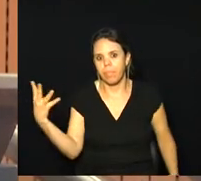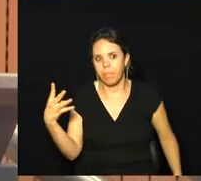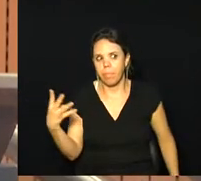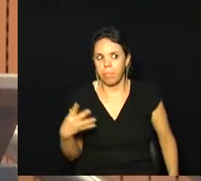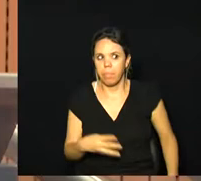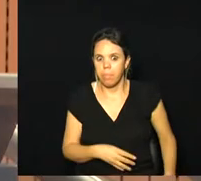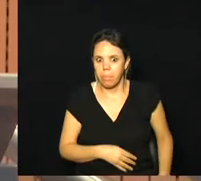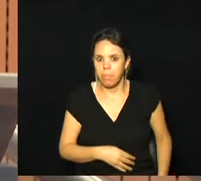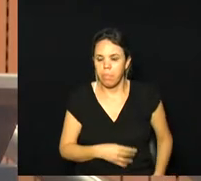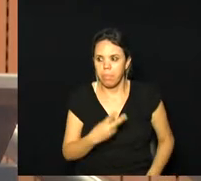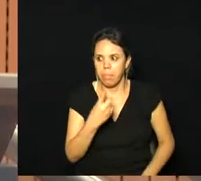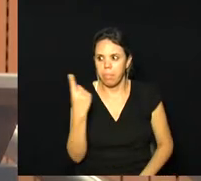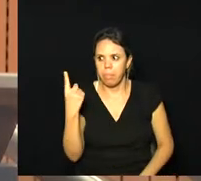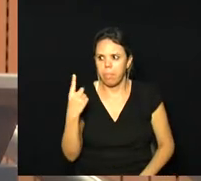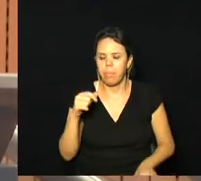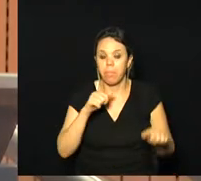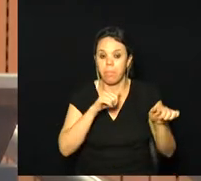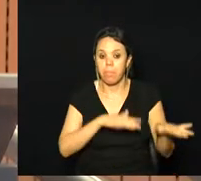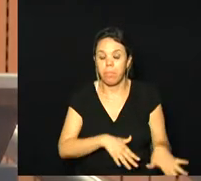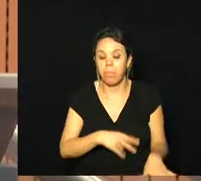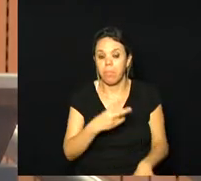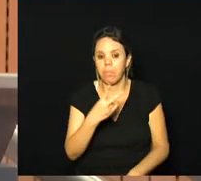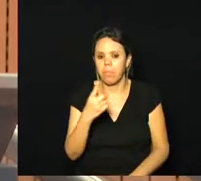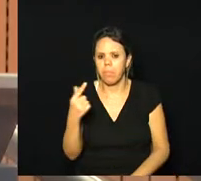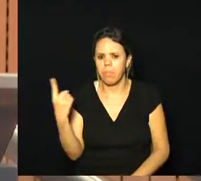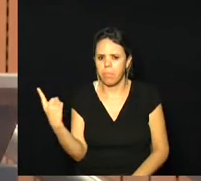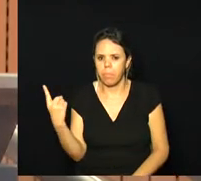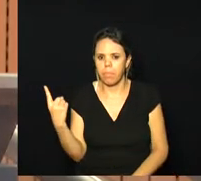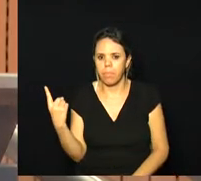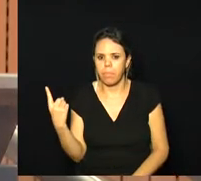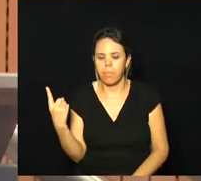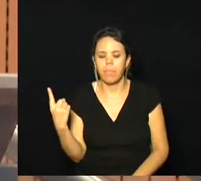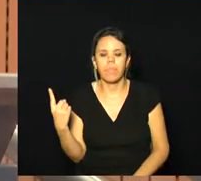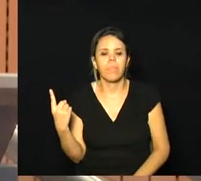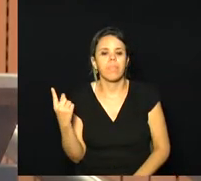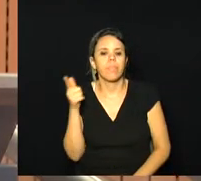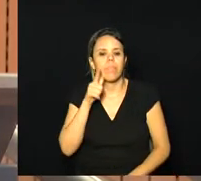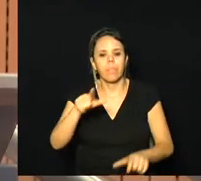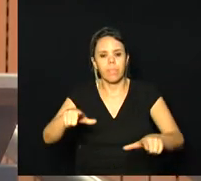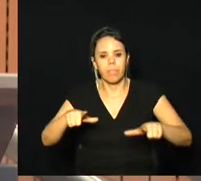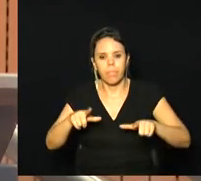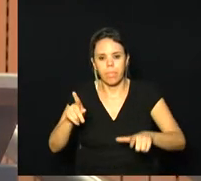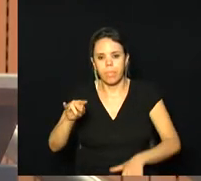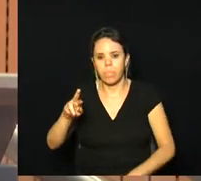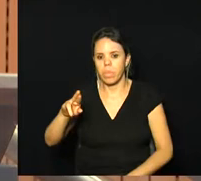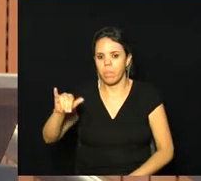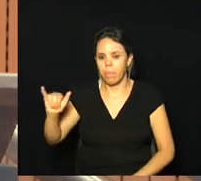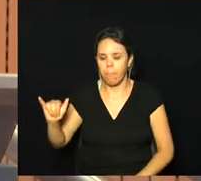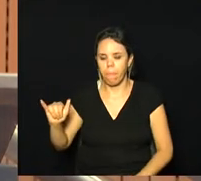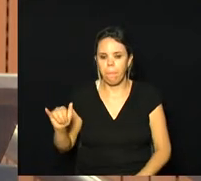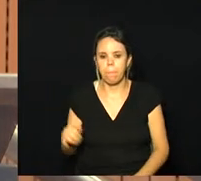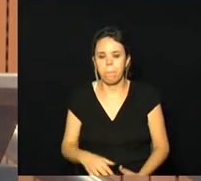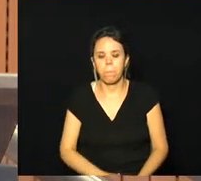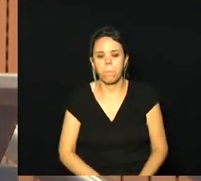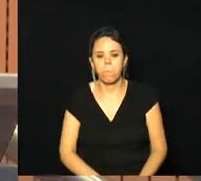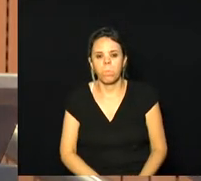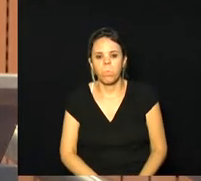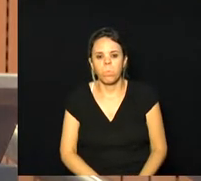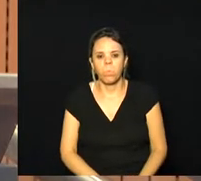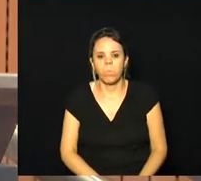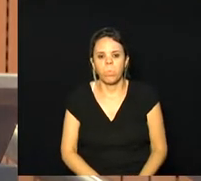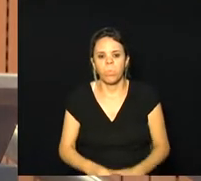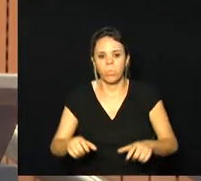5.144, de 21 de setembro de 2021, concede a Pierre Henrique Santiago Silva